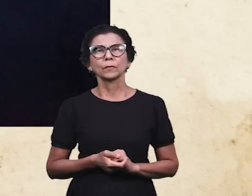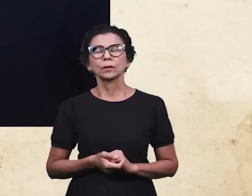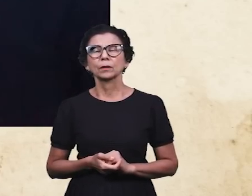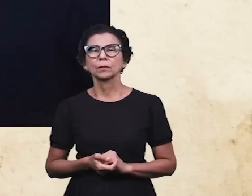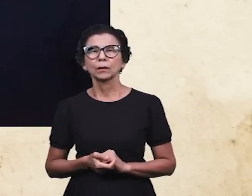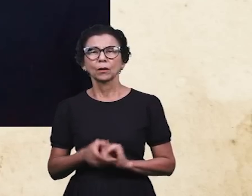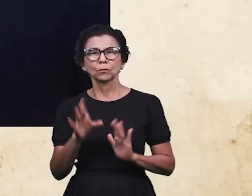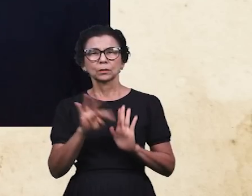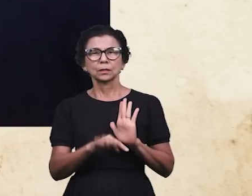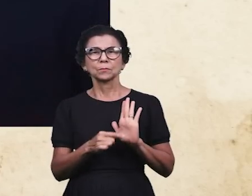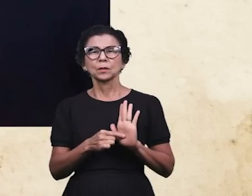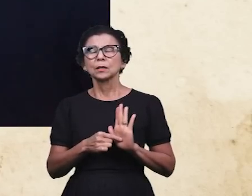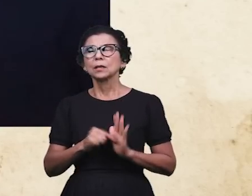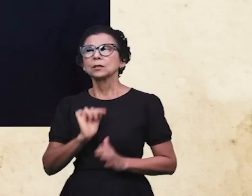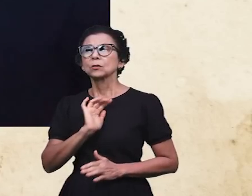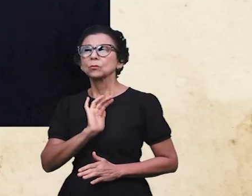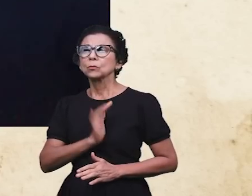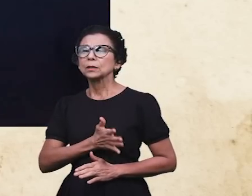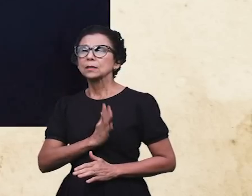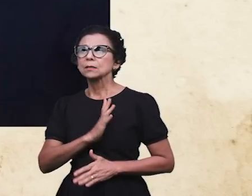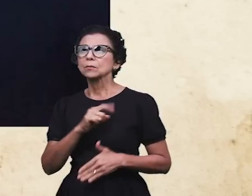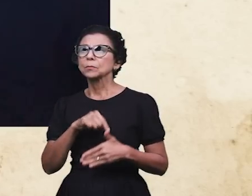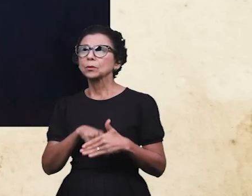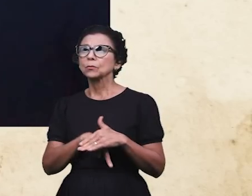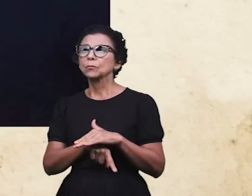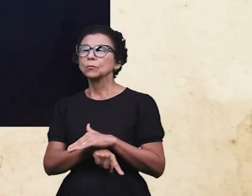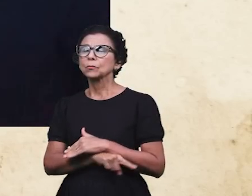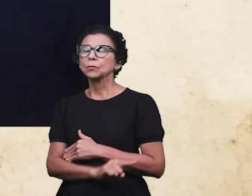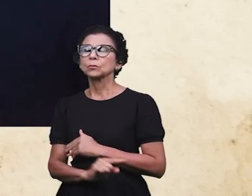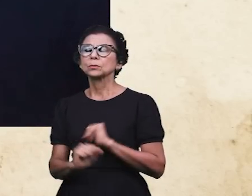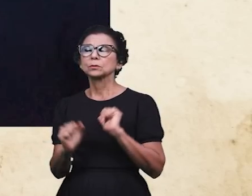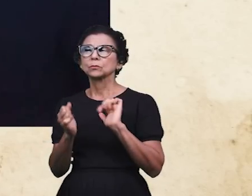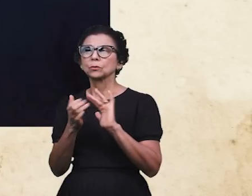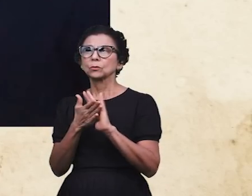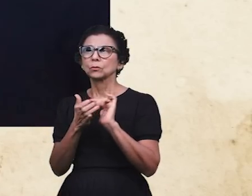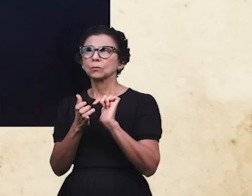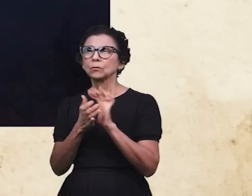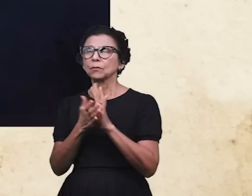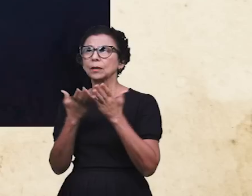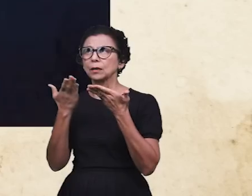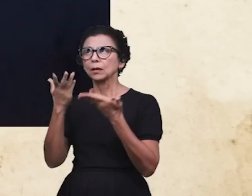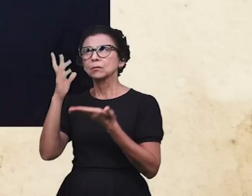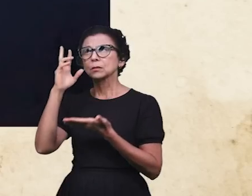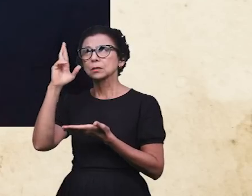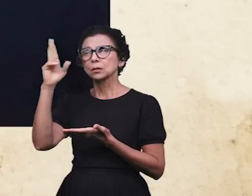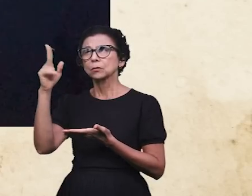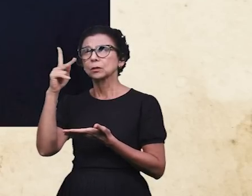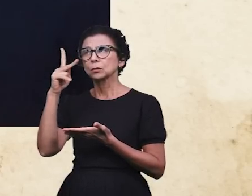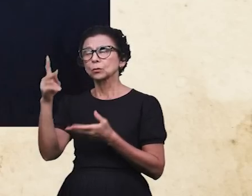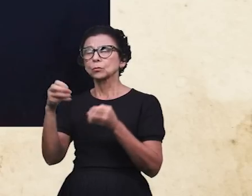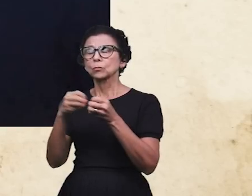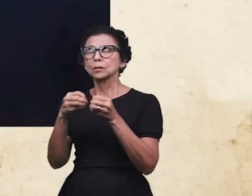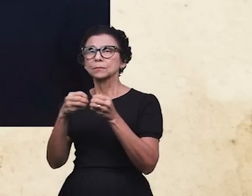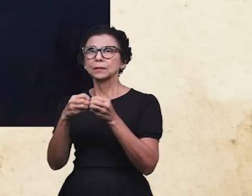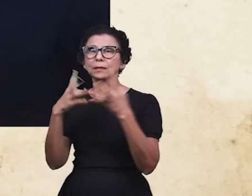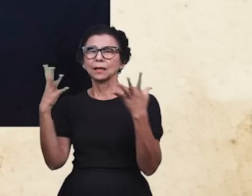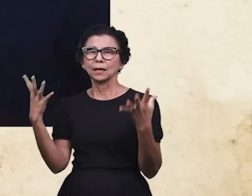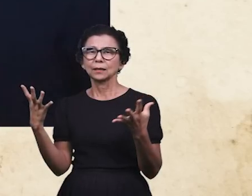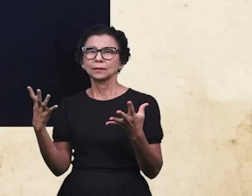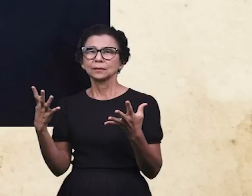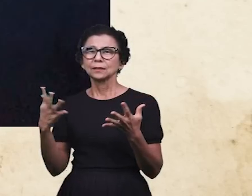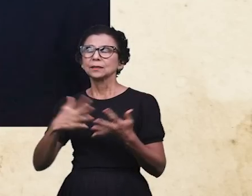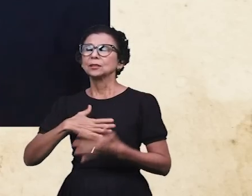te louvarei, Senhor, de todo o meu coração. Contarei todas as tuas maravilhas. Em ti me alegrarei e saltarei de